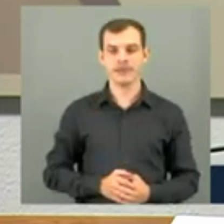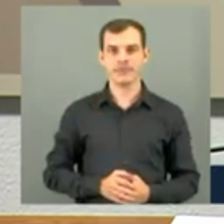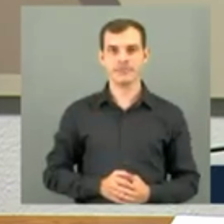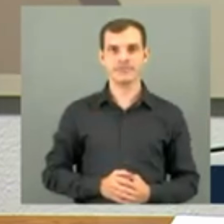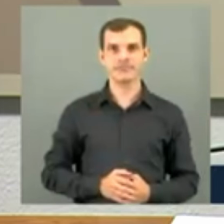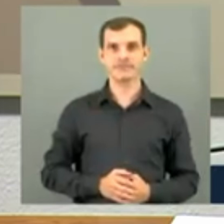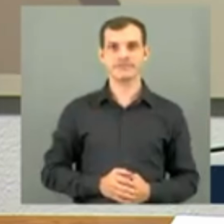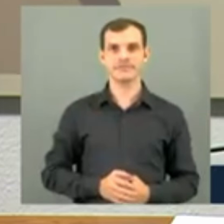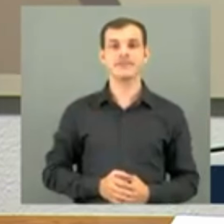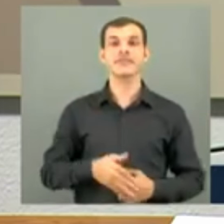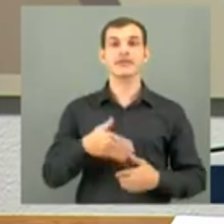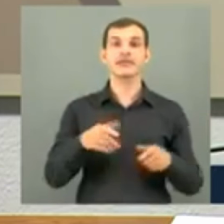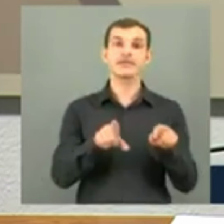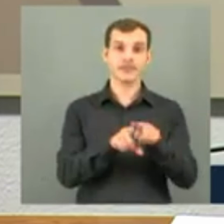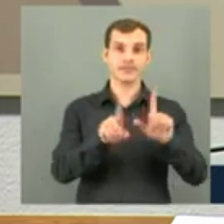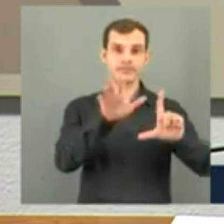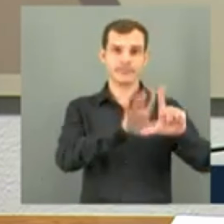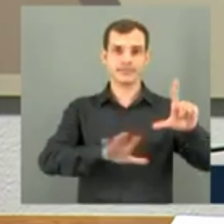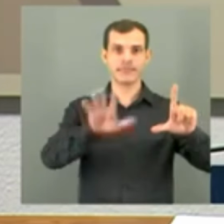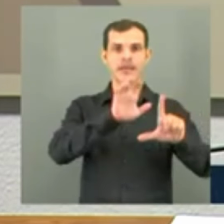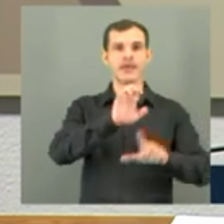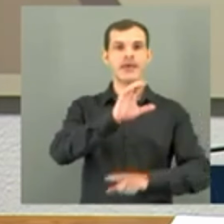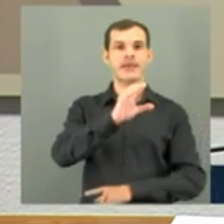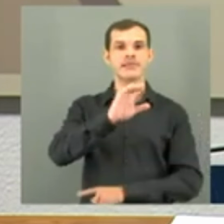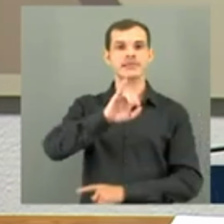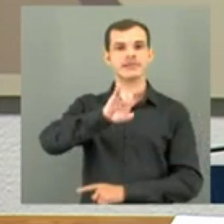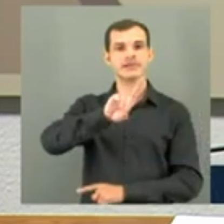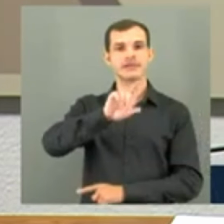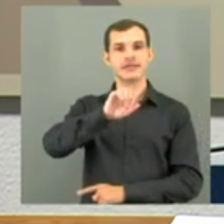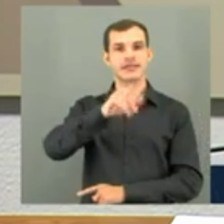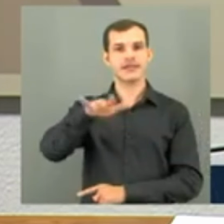0800-061-2211 e o E-Cidadania, por meio do portal